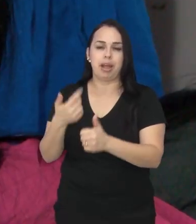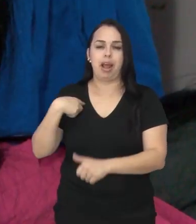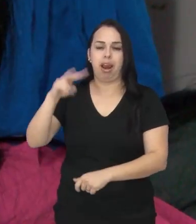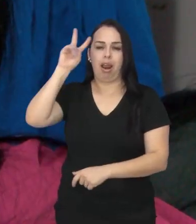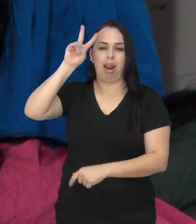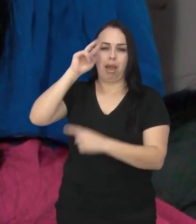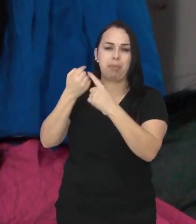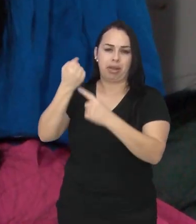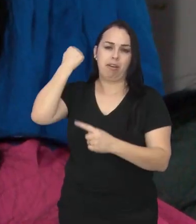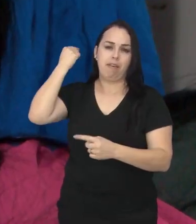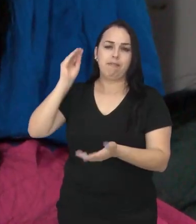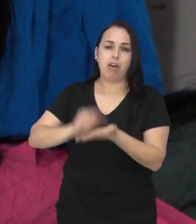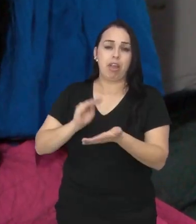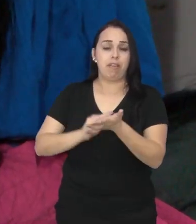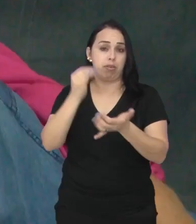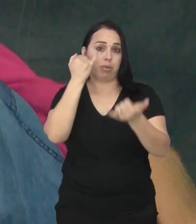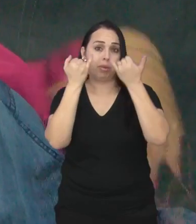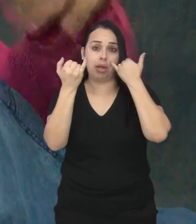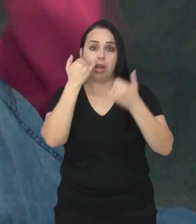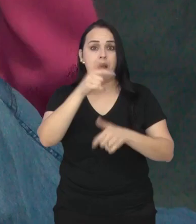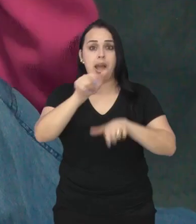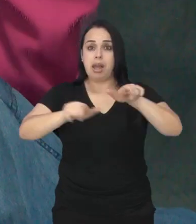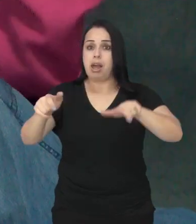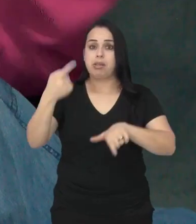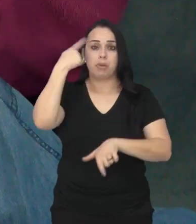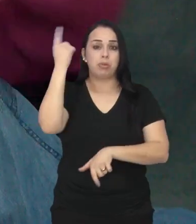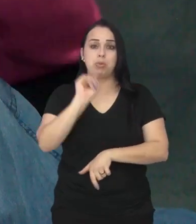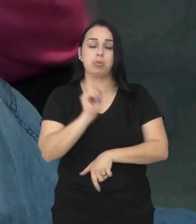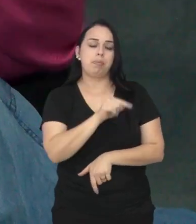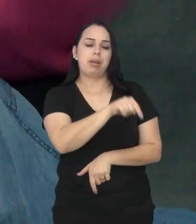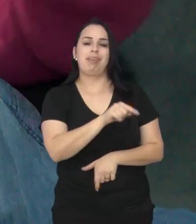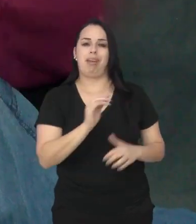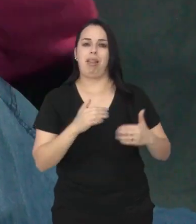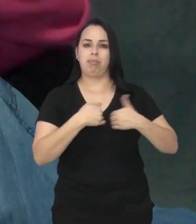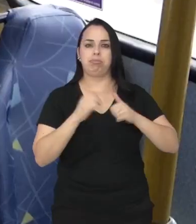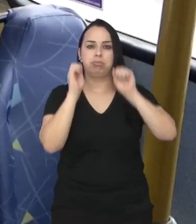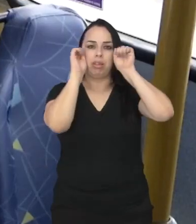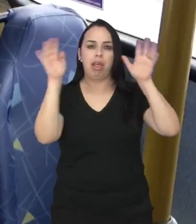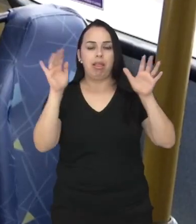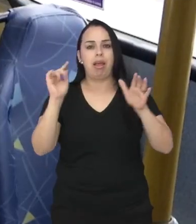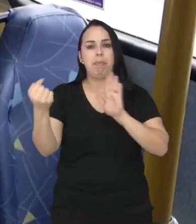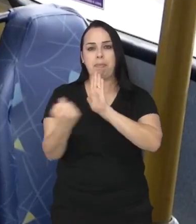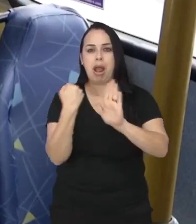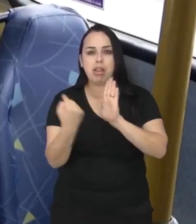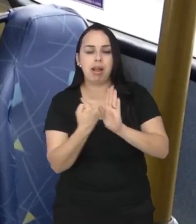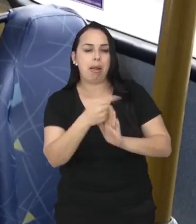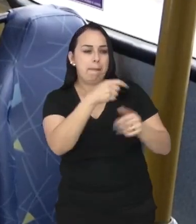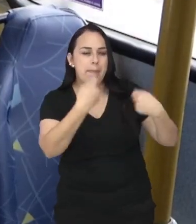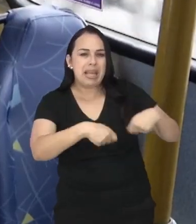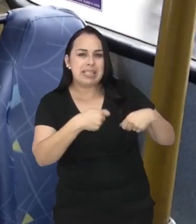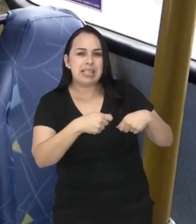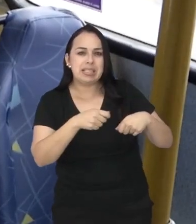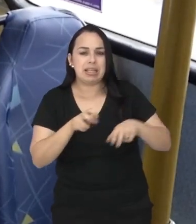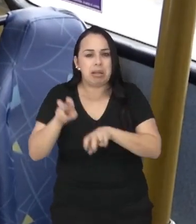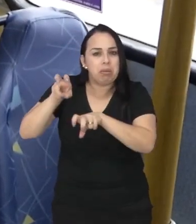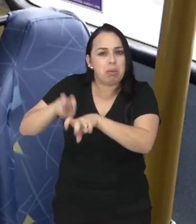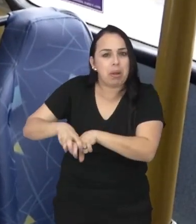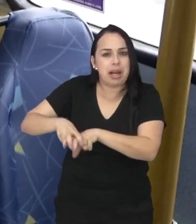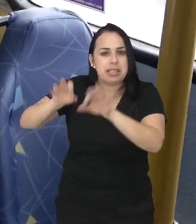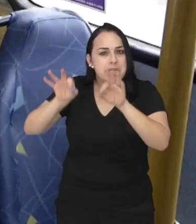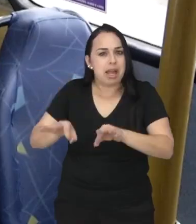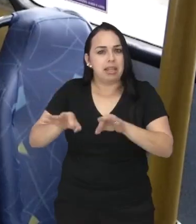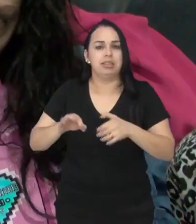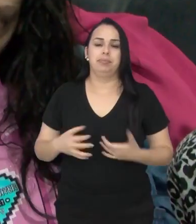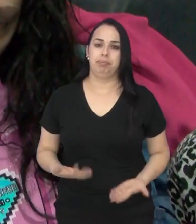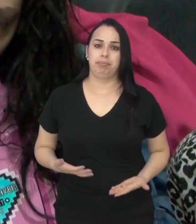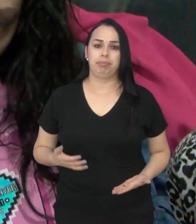lembra que, por falta de informação, as pessoas não sabiam que a Larissa tinha autismo e questionavam se ela precisava do assento